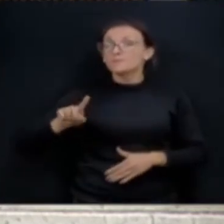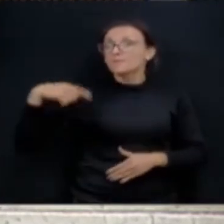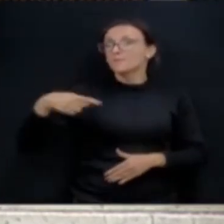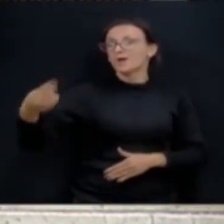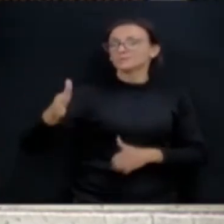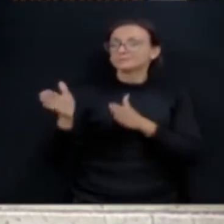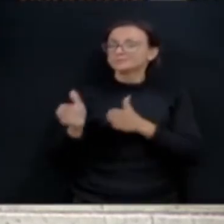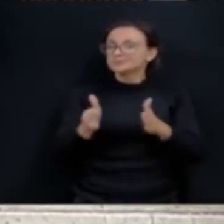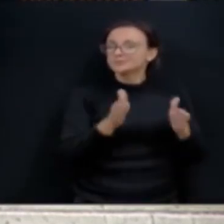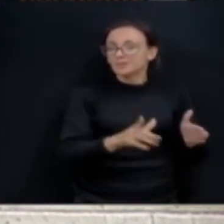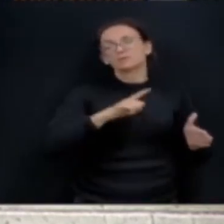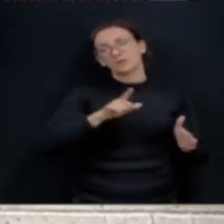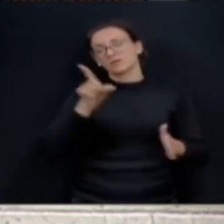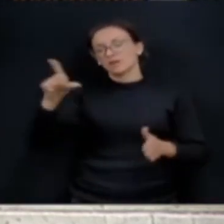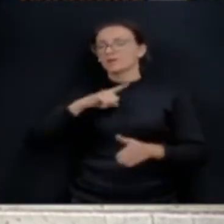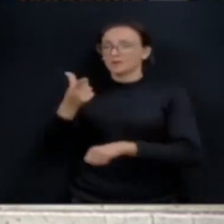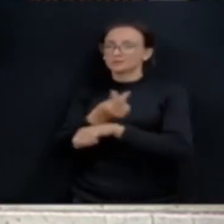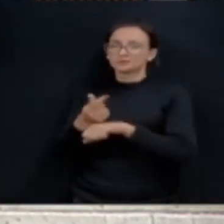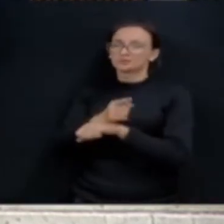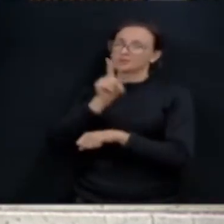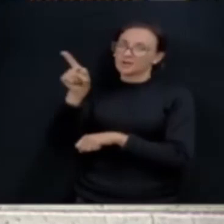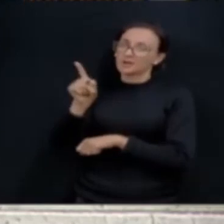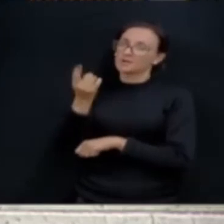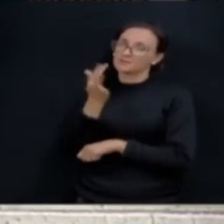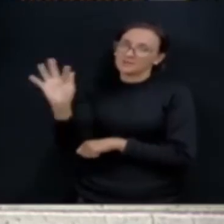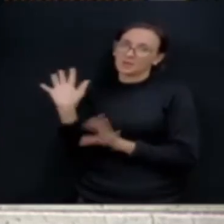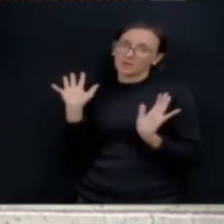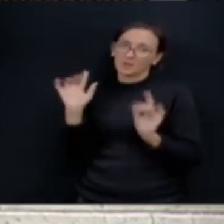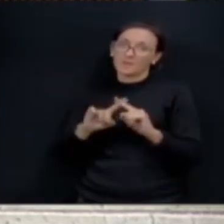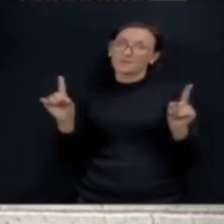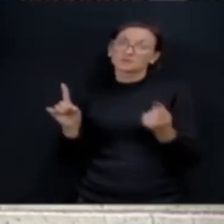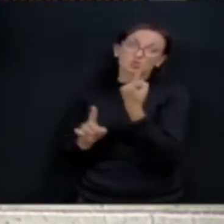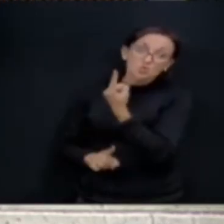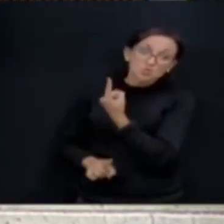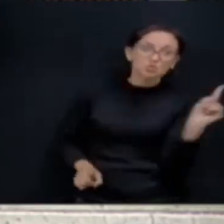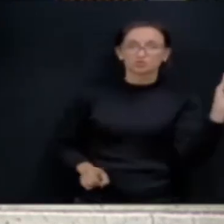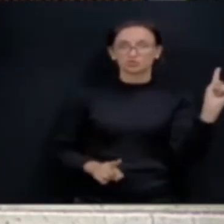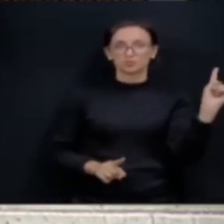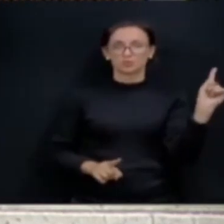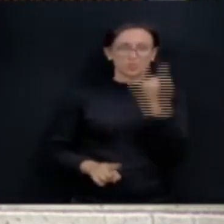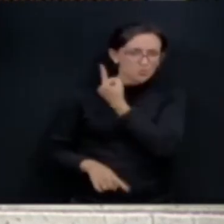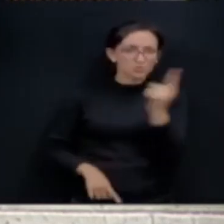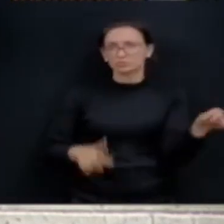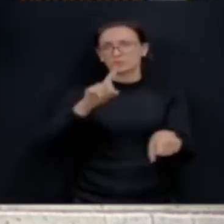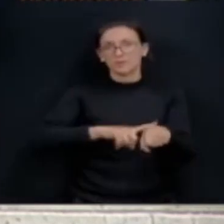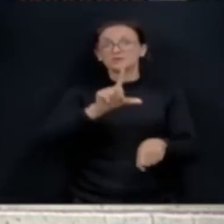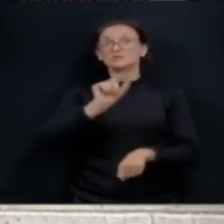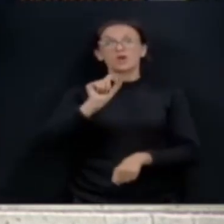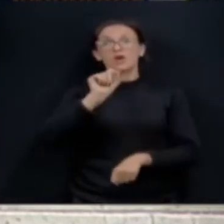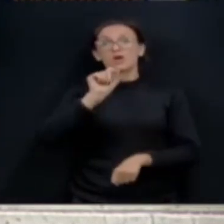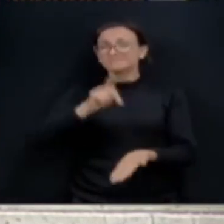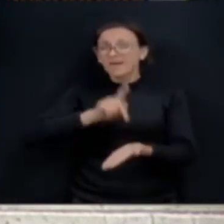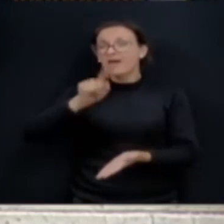Tribunal de Contas da União, mas o prazo final, ou seja, o último passe, quem decide é o